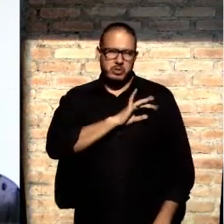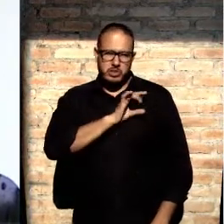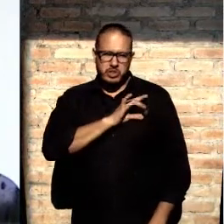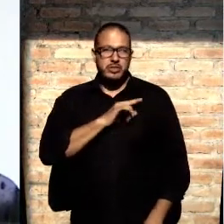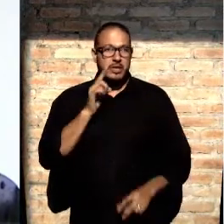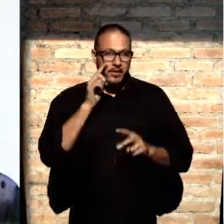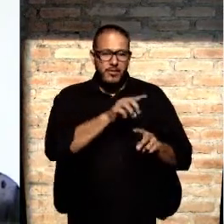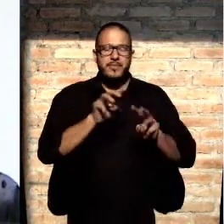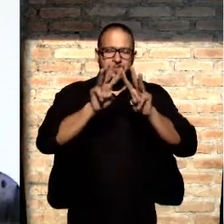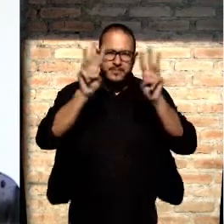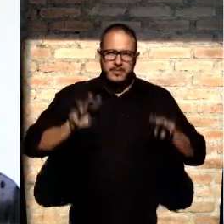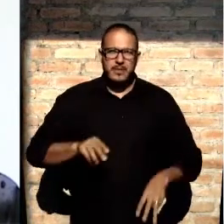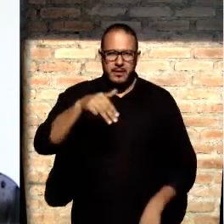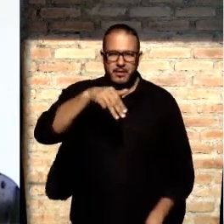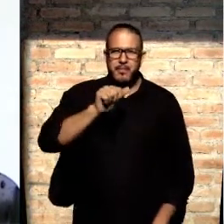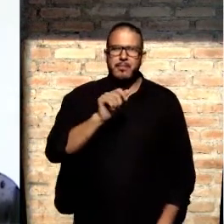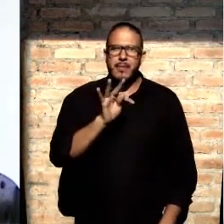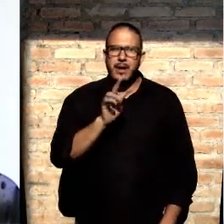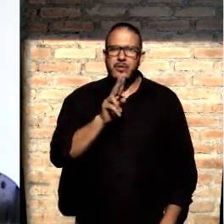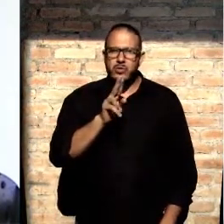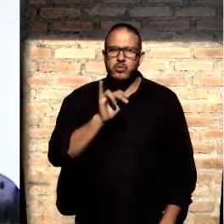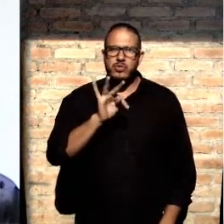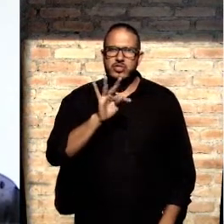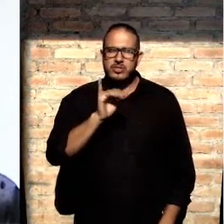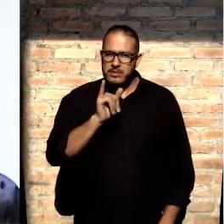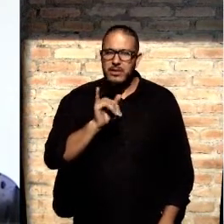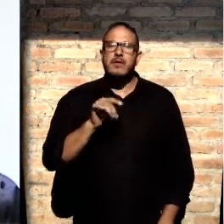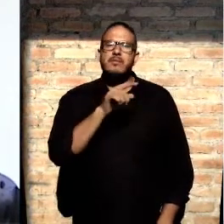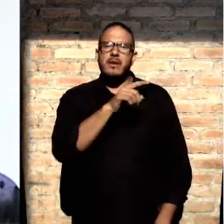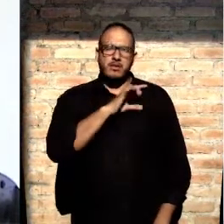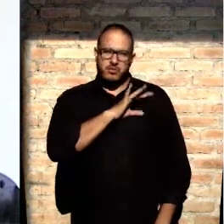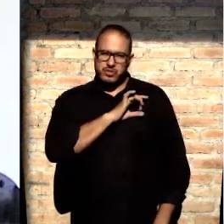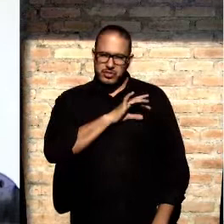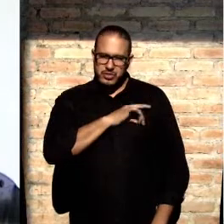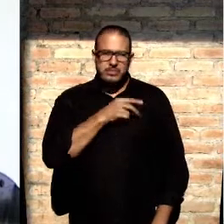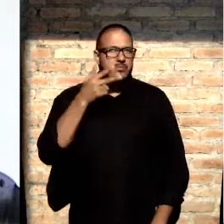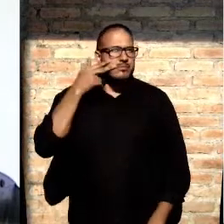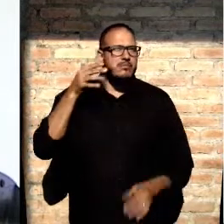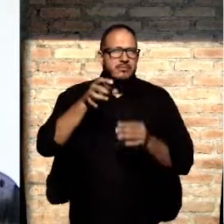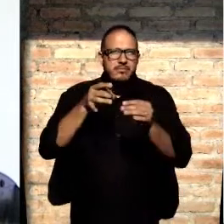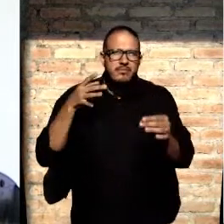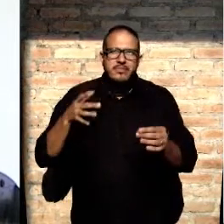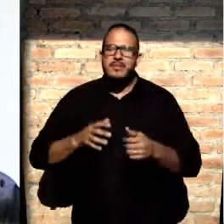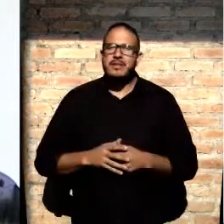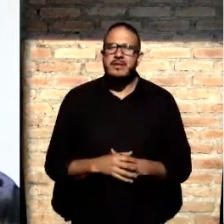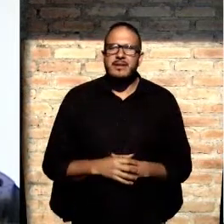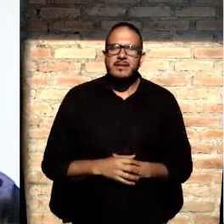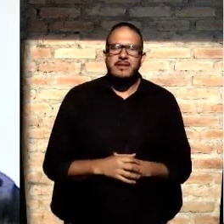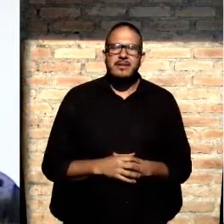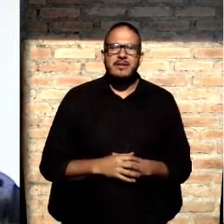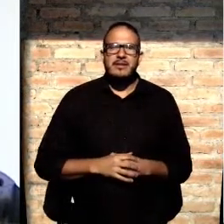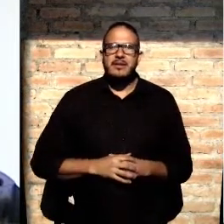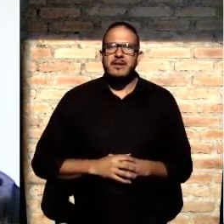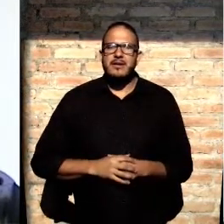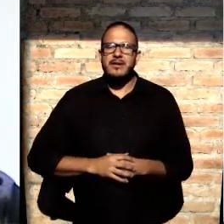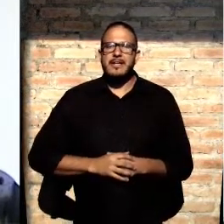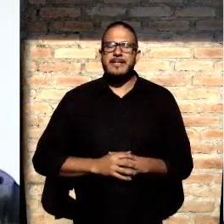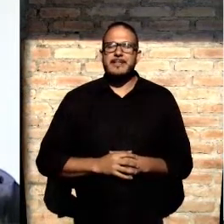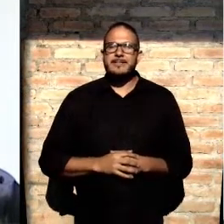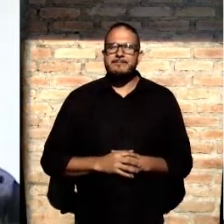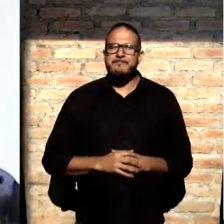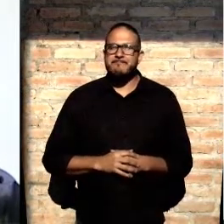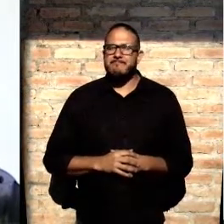no museu macute e uma das coisas que mais me tocou eu tinha os meus filhos com 89 é que assim